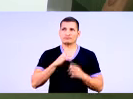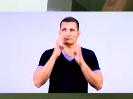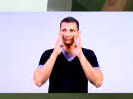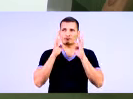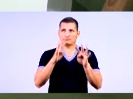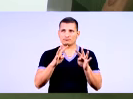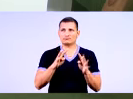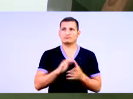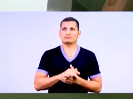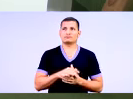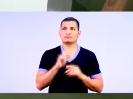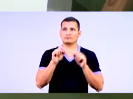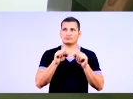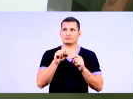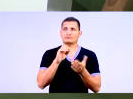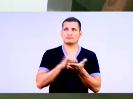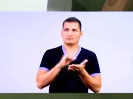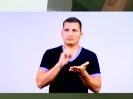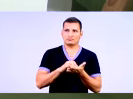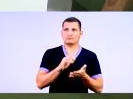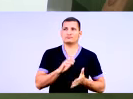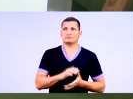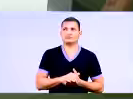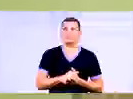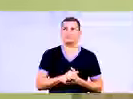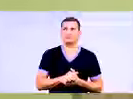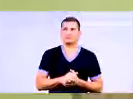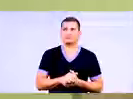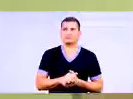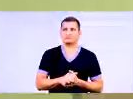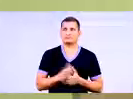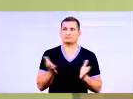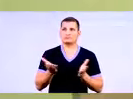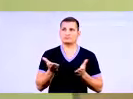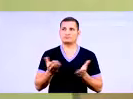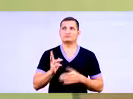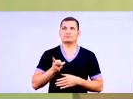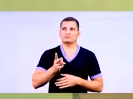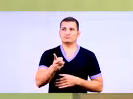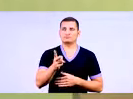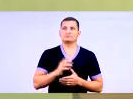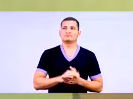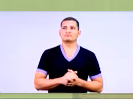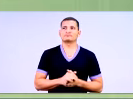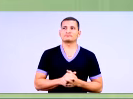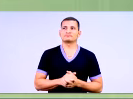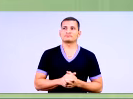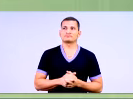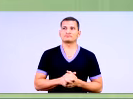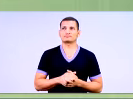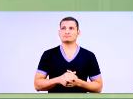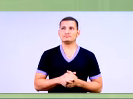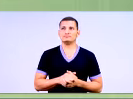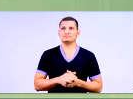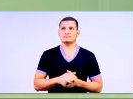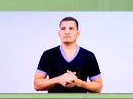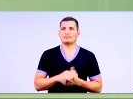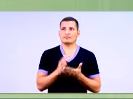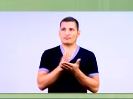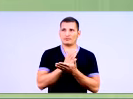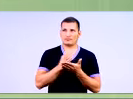para ver o que ainda está faltando. Exatamente. Então, vamos lá, dando seguimento aí. Aqui, em inglês,